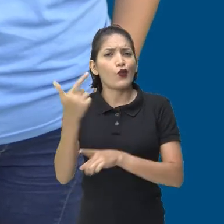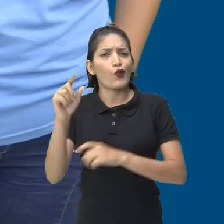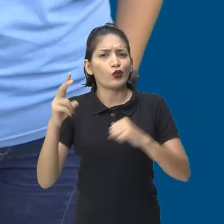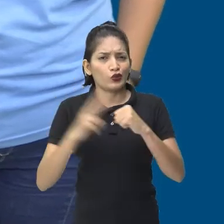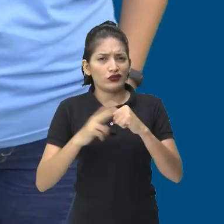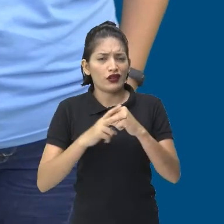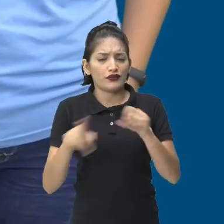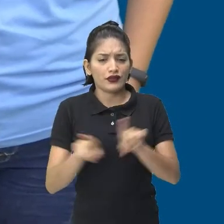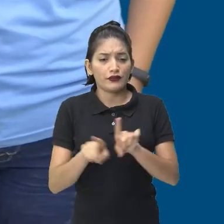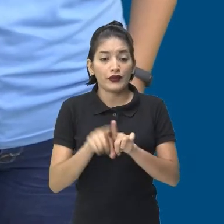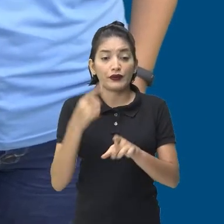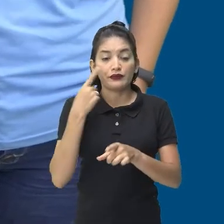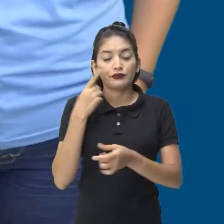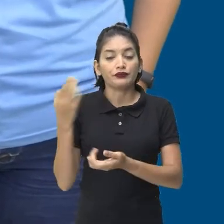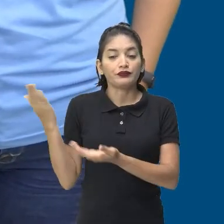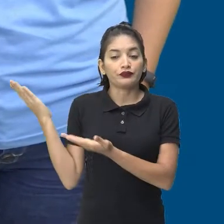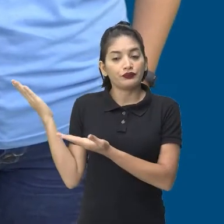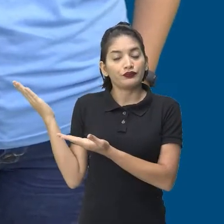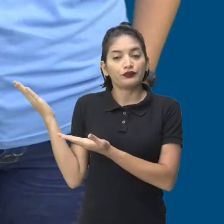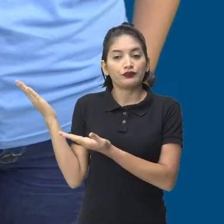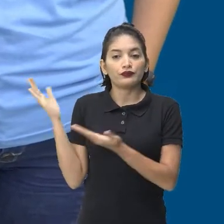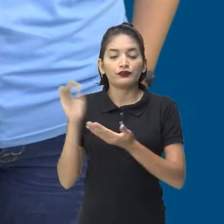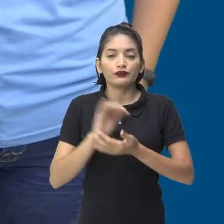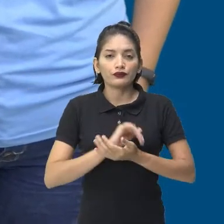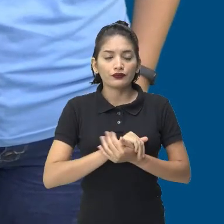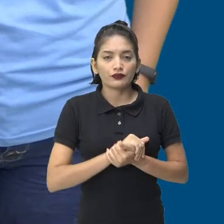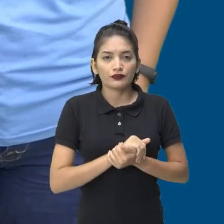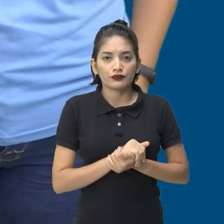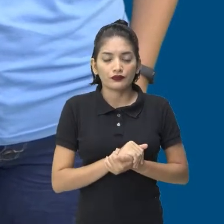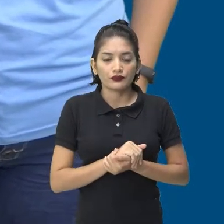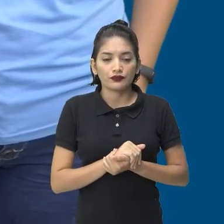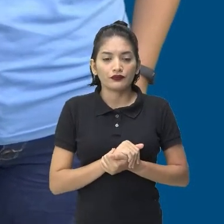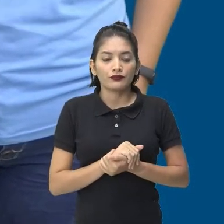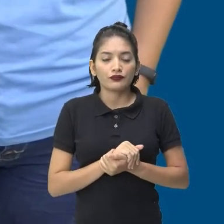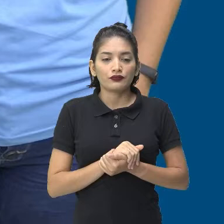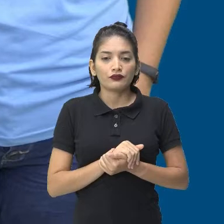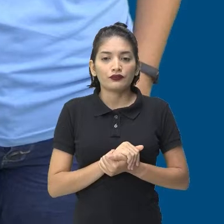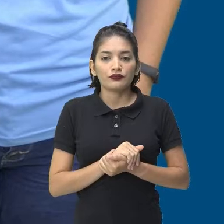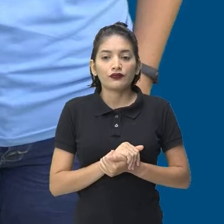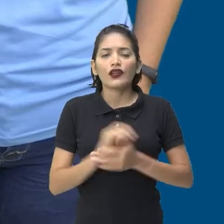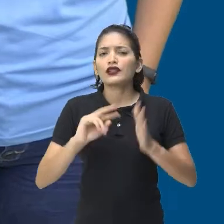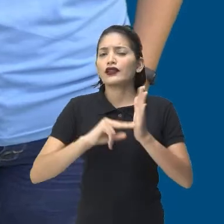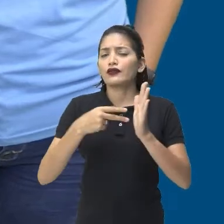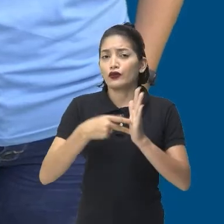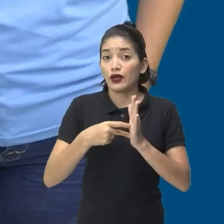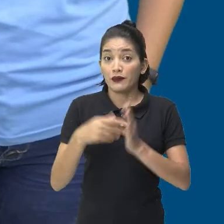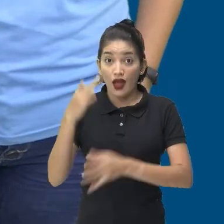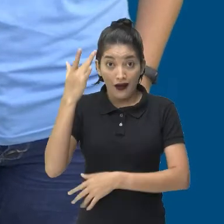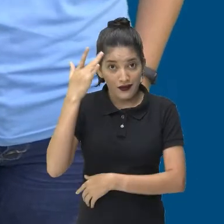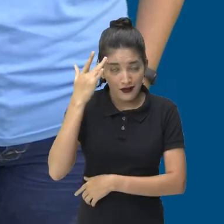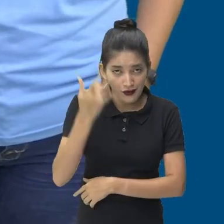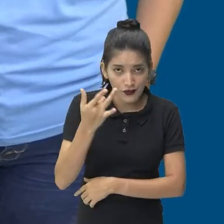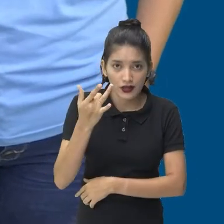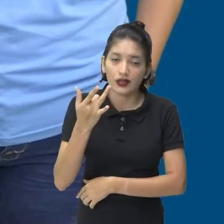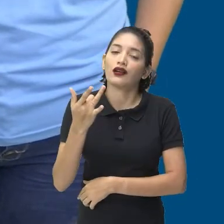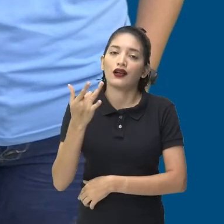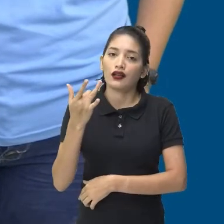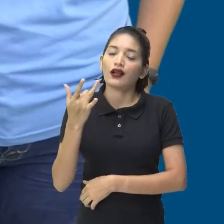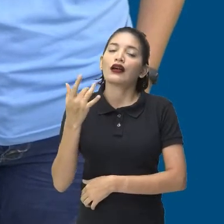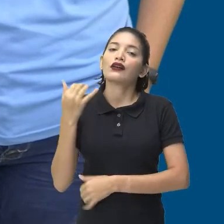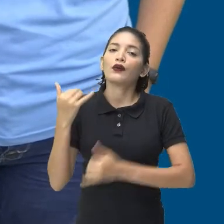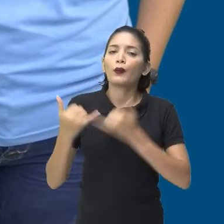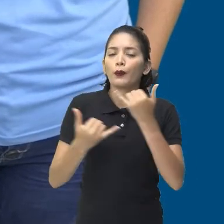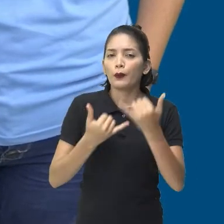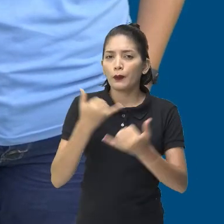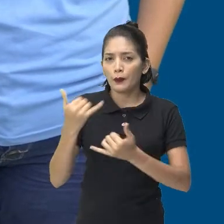verbos regulares. Aqui, amanhã jogaremos al baloncesto. Eu tô falando o quê? Que amanhã